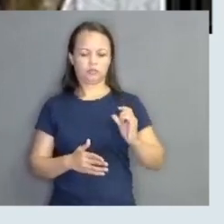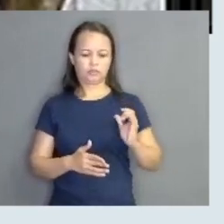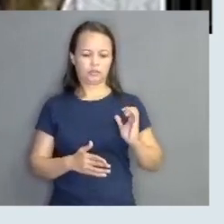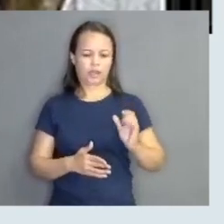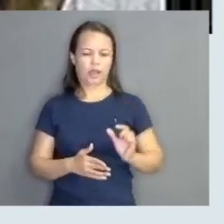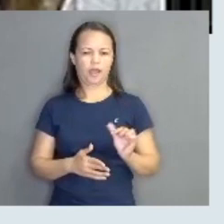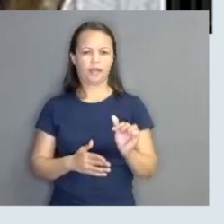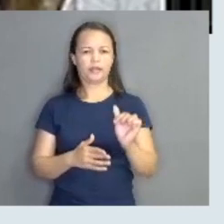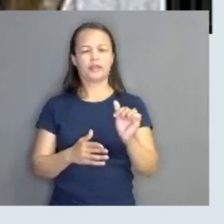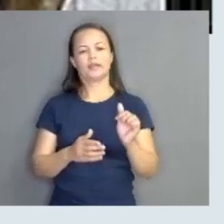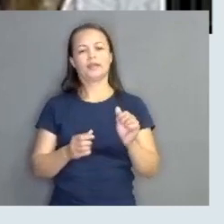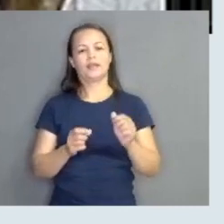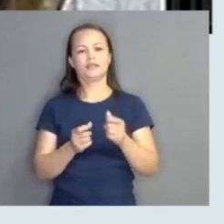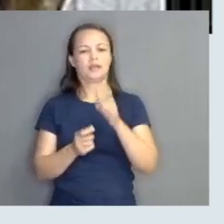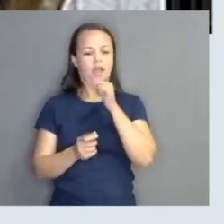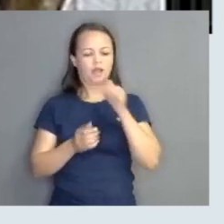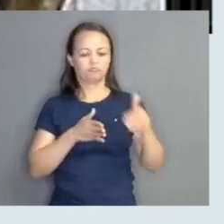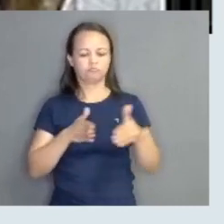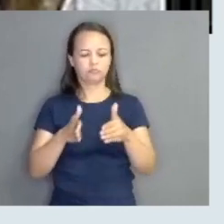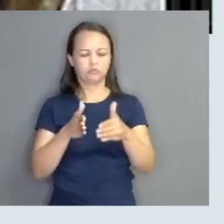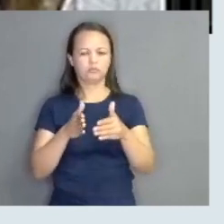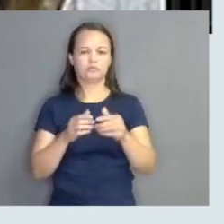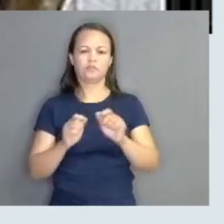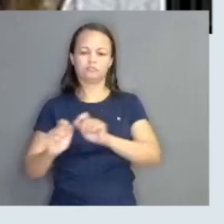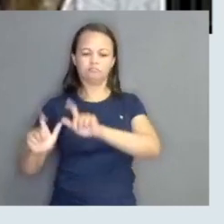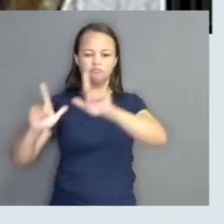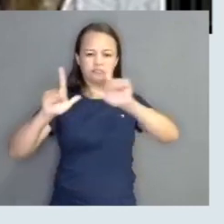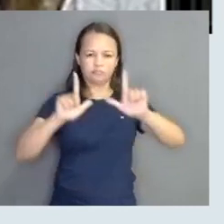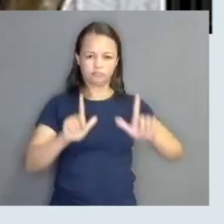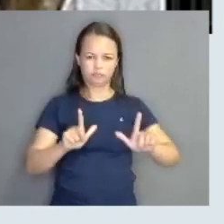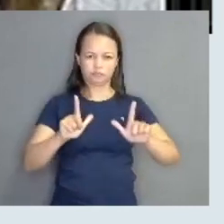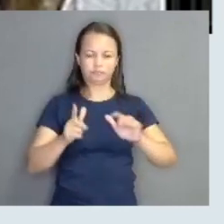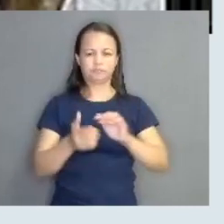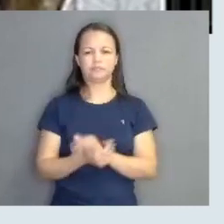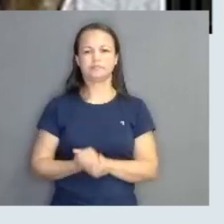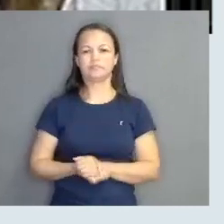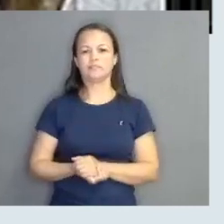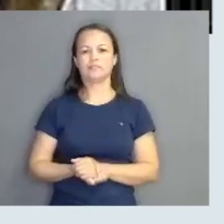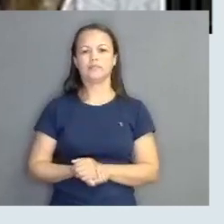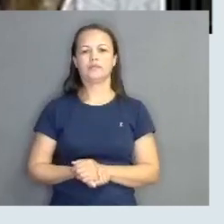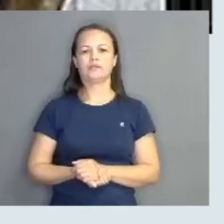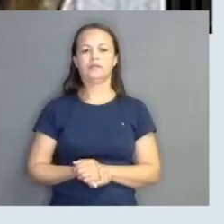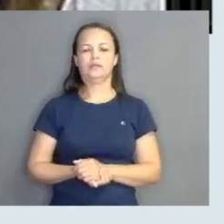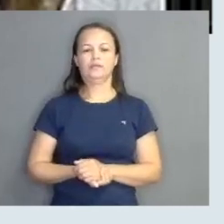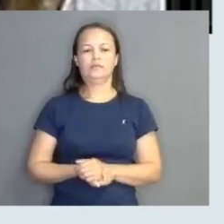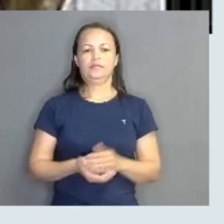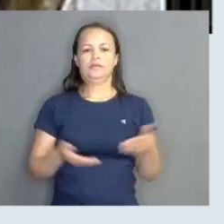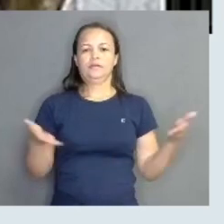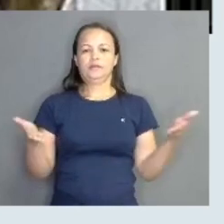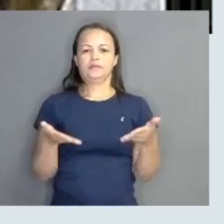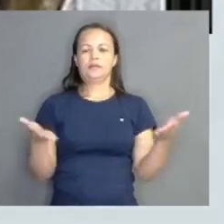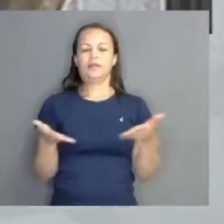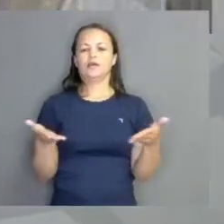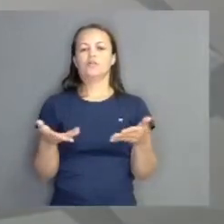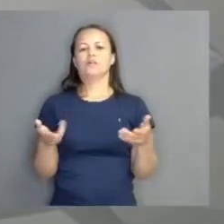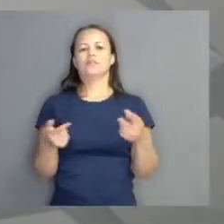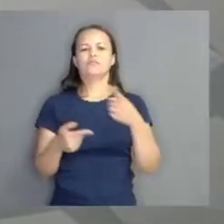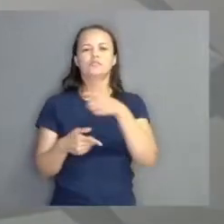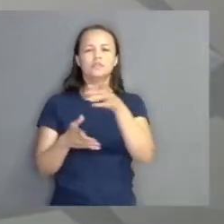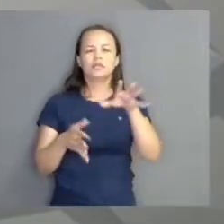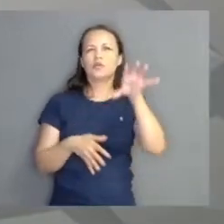Vamos para o próximo slide. Até agora vocês viram sobre o que é